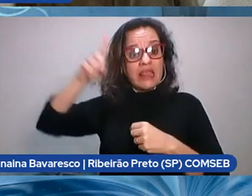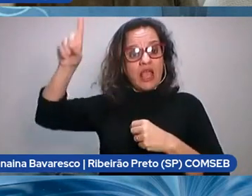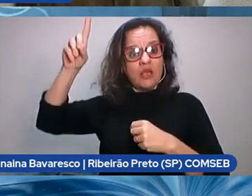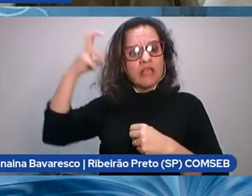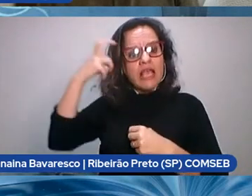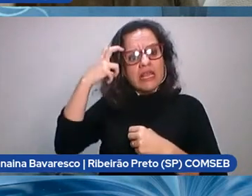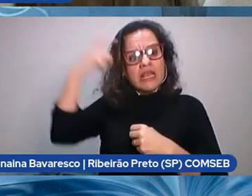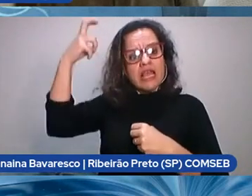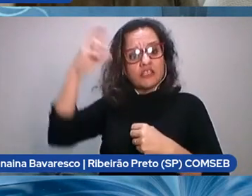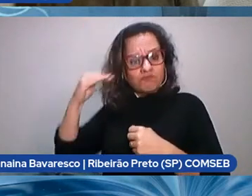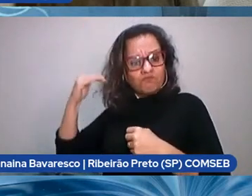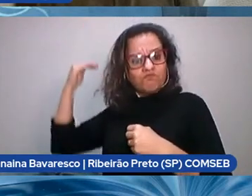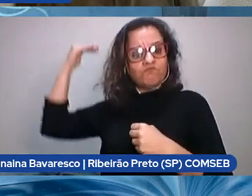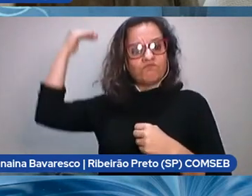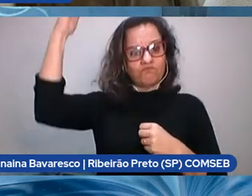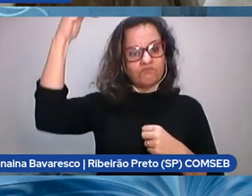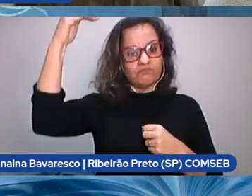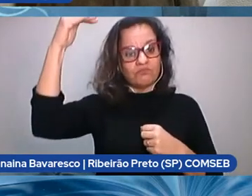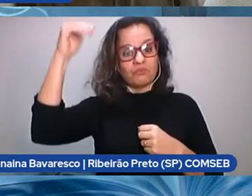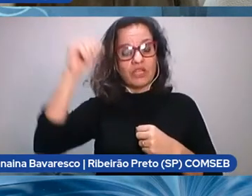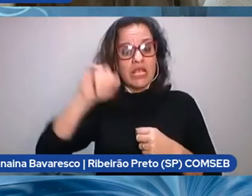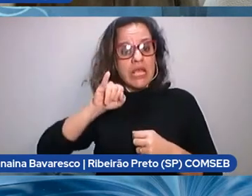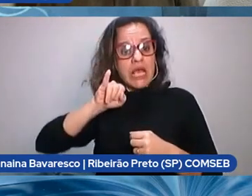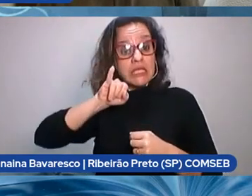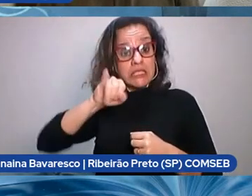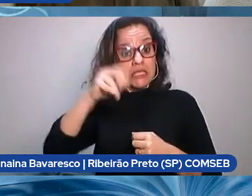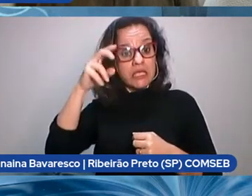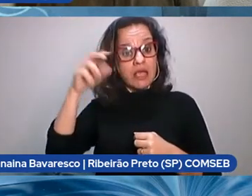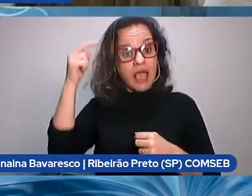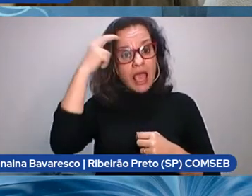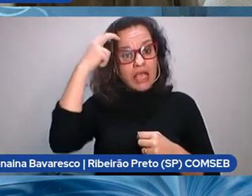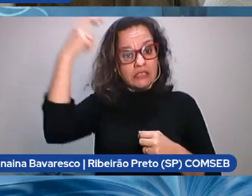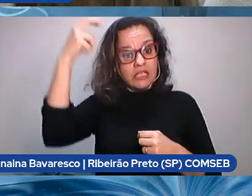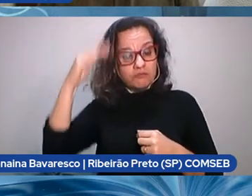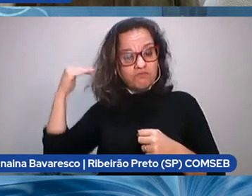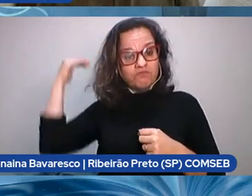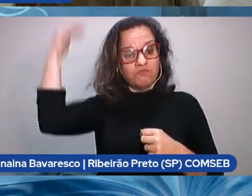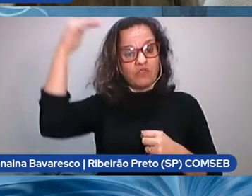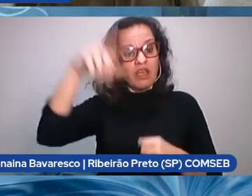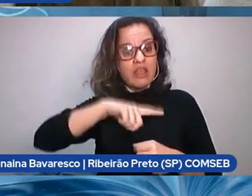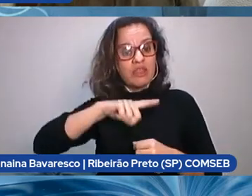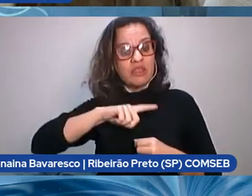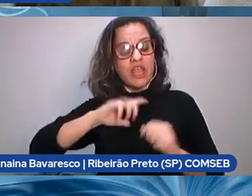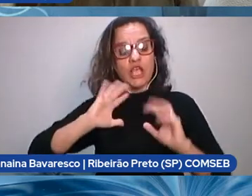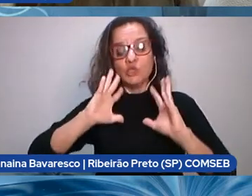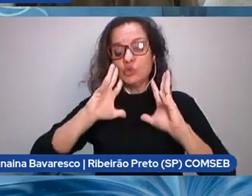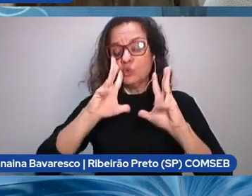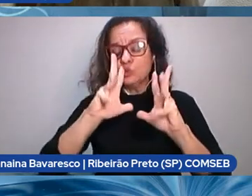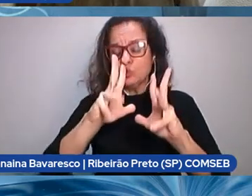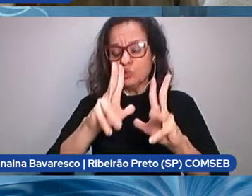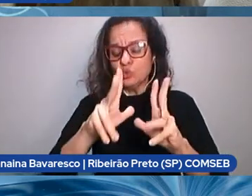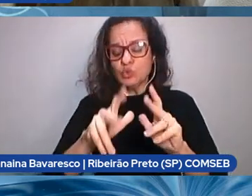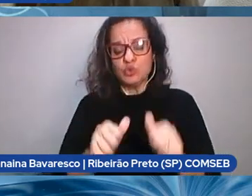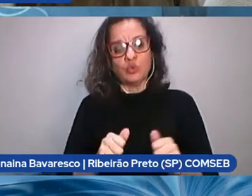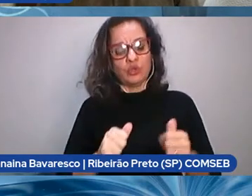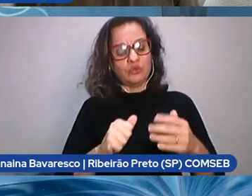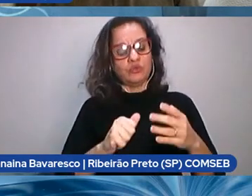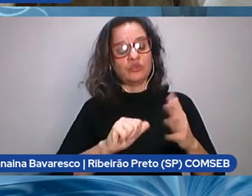suprema. Se é inteligência suprema, ele tem todos os atributos bons que você